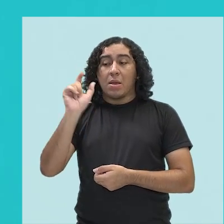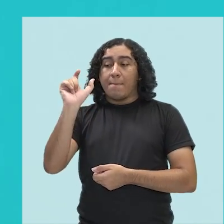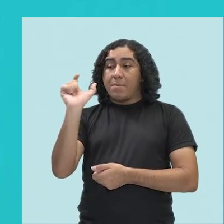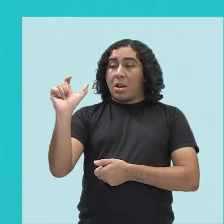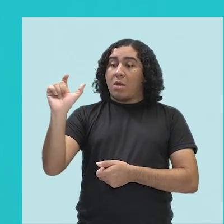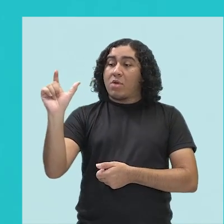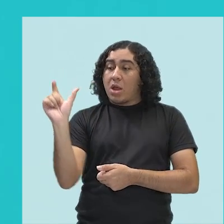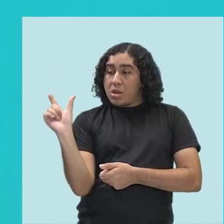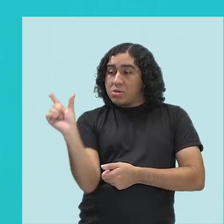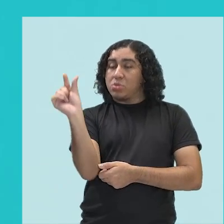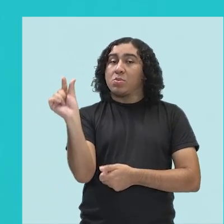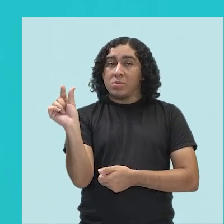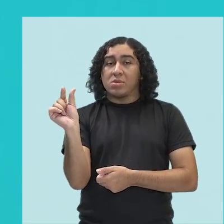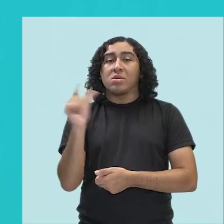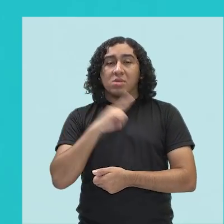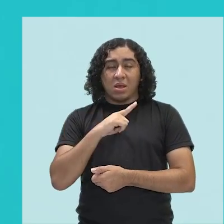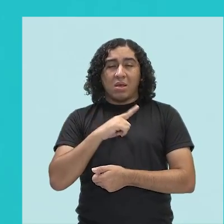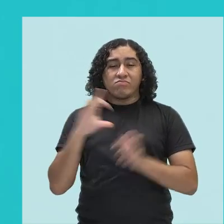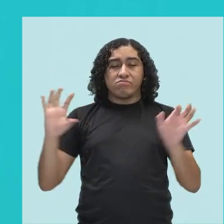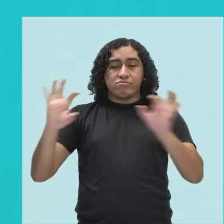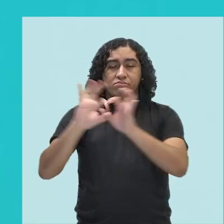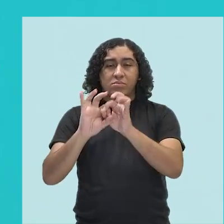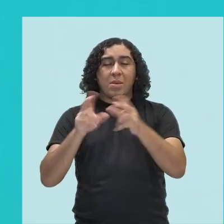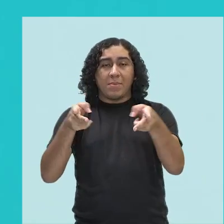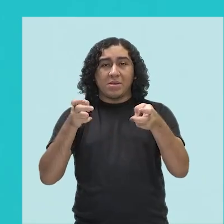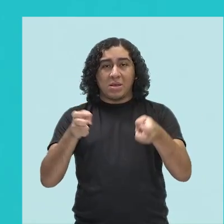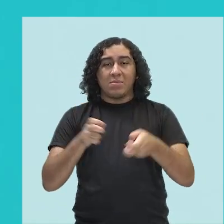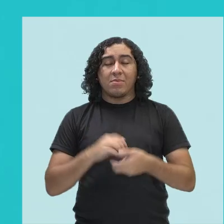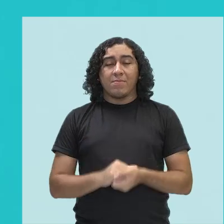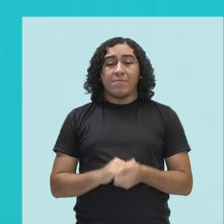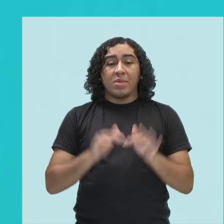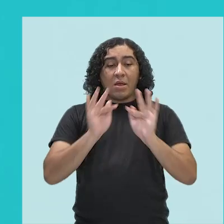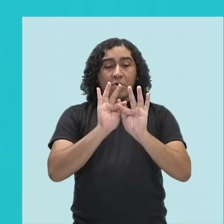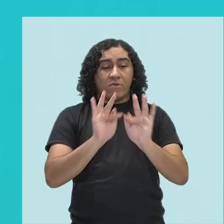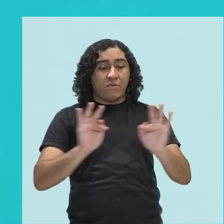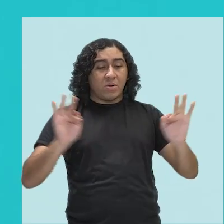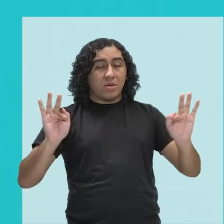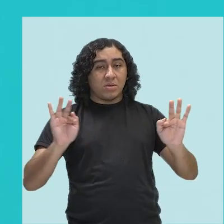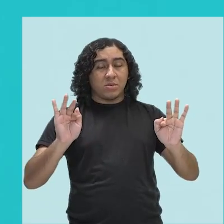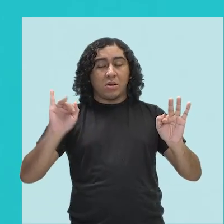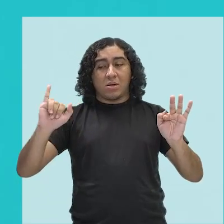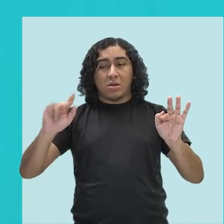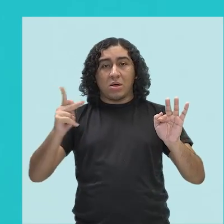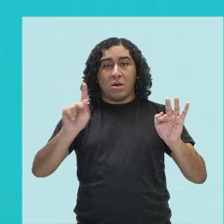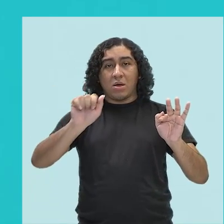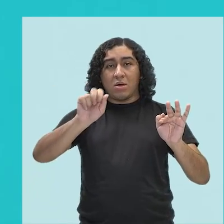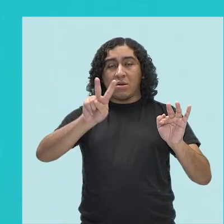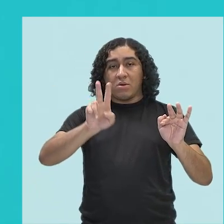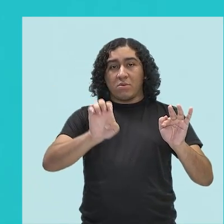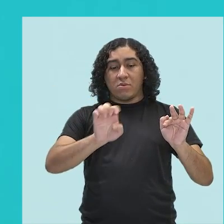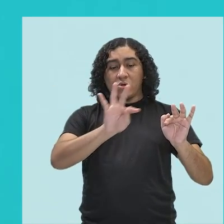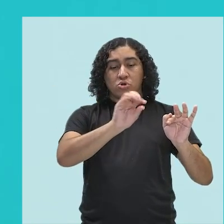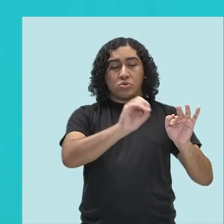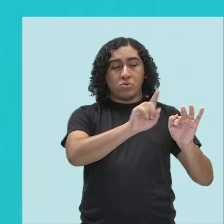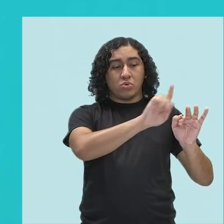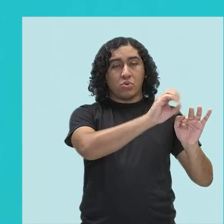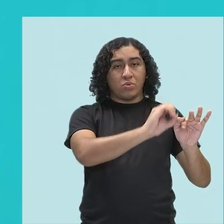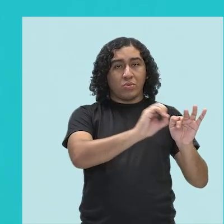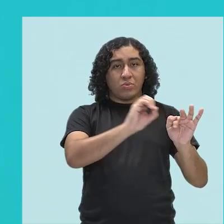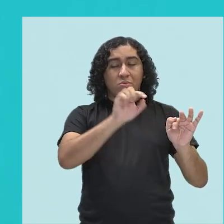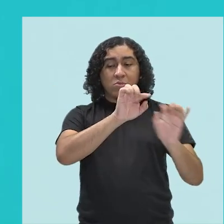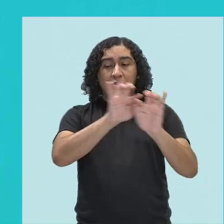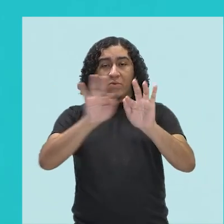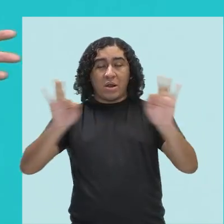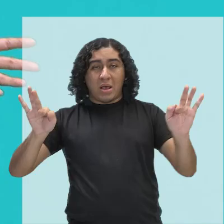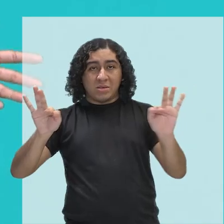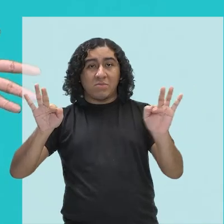as palavras, né? Elas são linkadas, a gente viu I have to go, por exemplo, I have to go. No